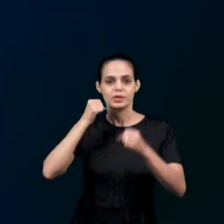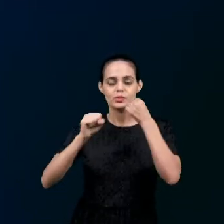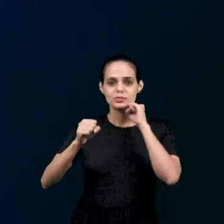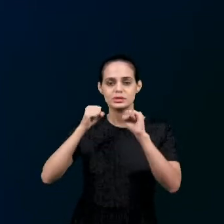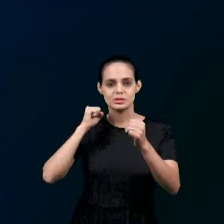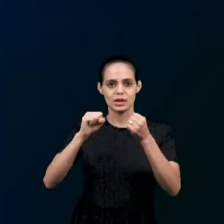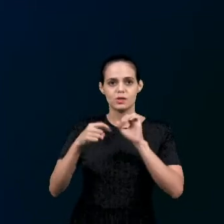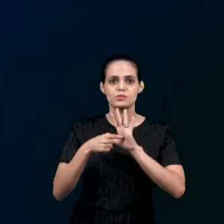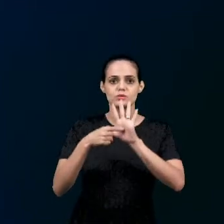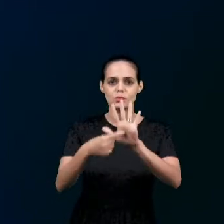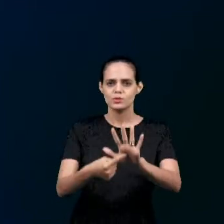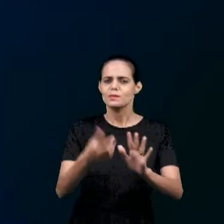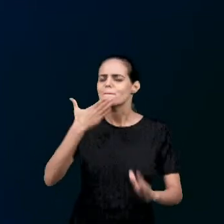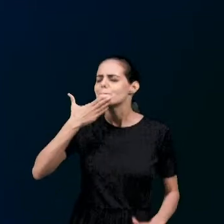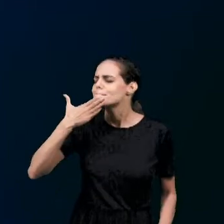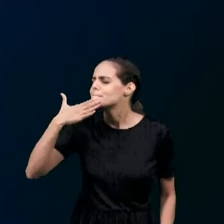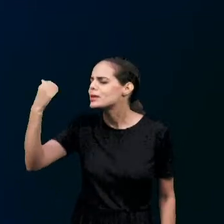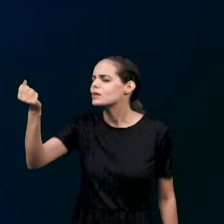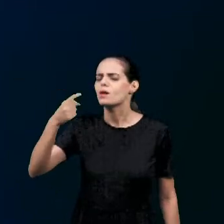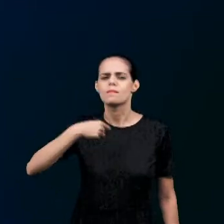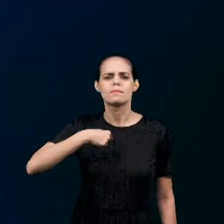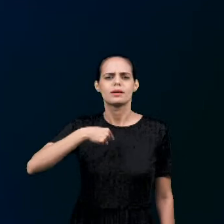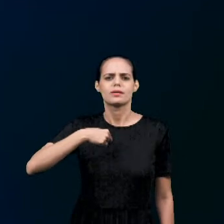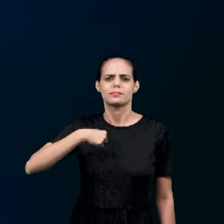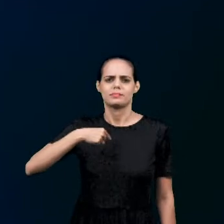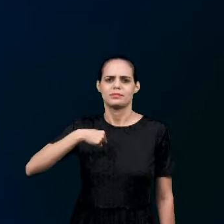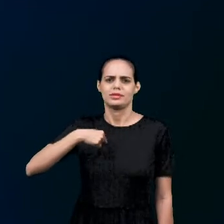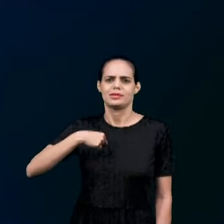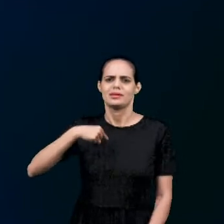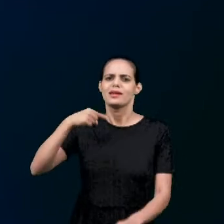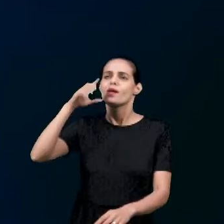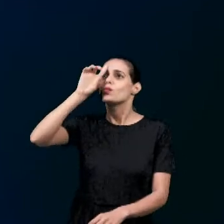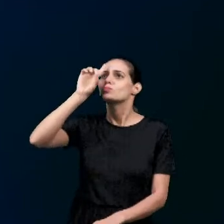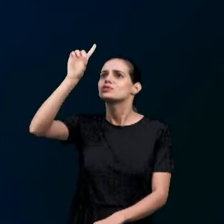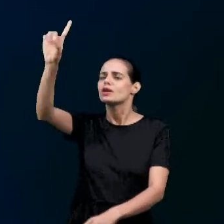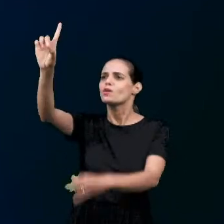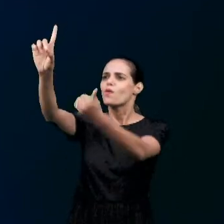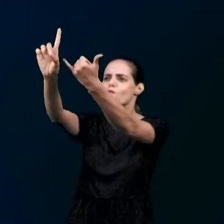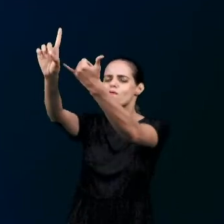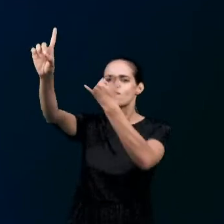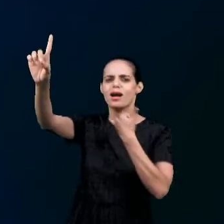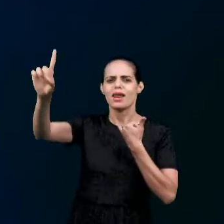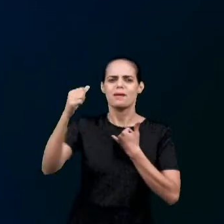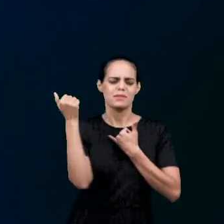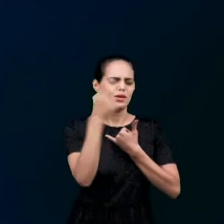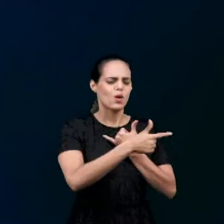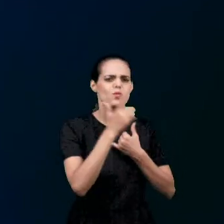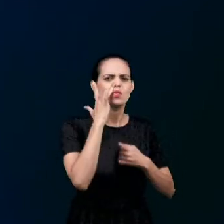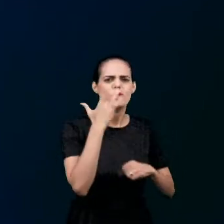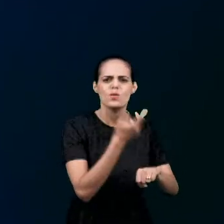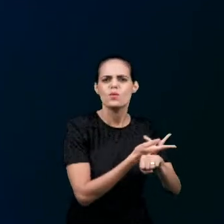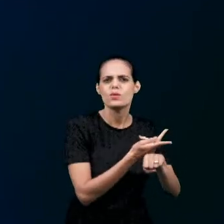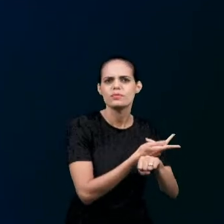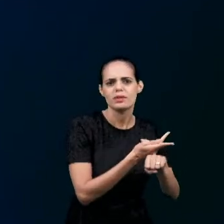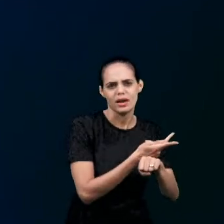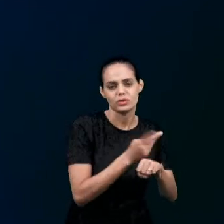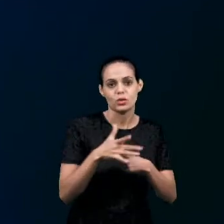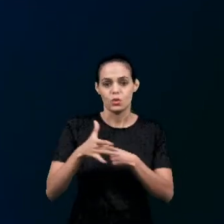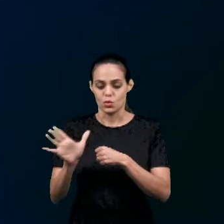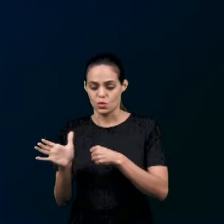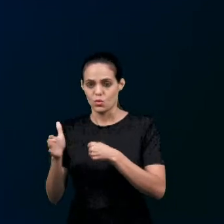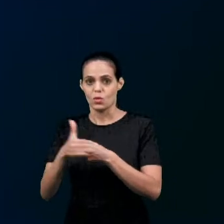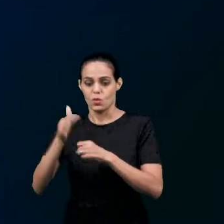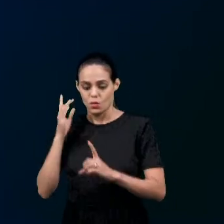melhor é para mim a lei da tua boca do que inúmeras riquezas em ouro ou prata. O tesouro encontrado não foi